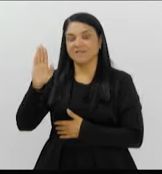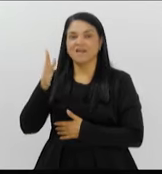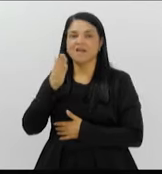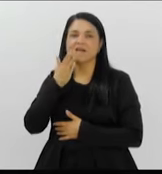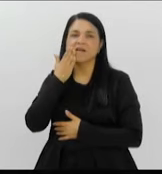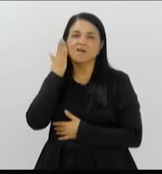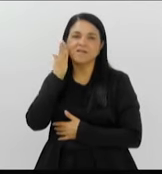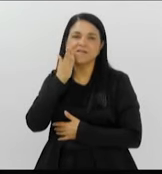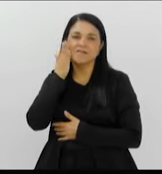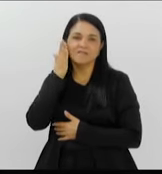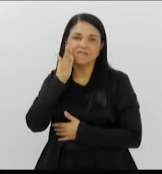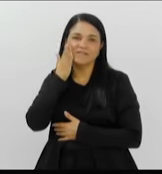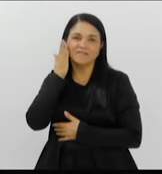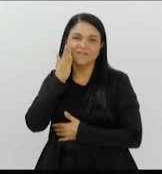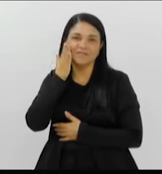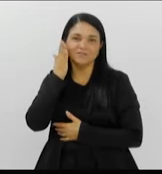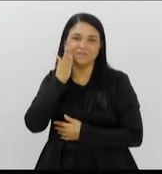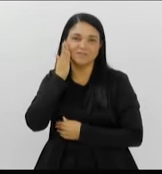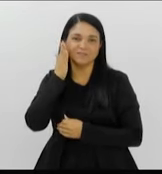Ramagem.